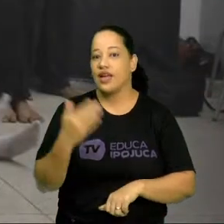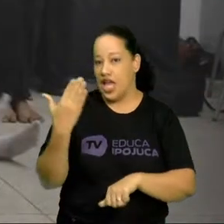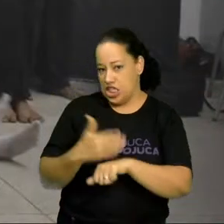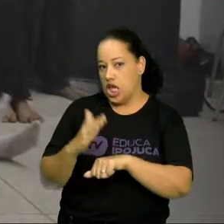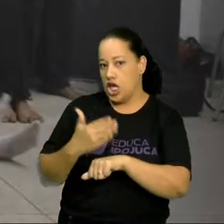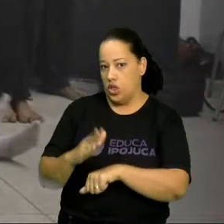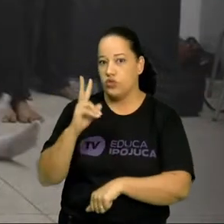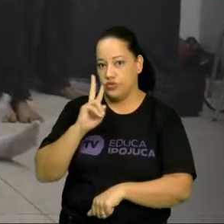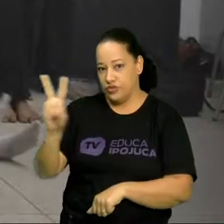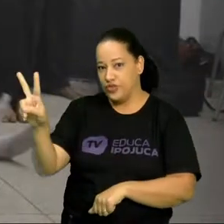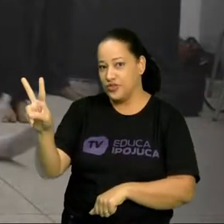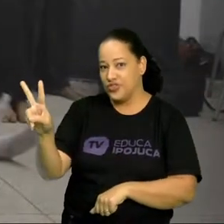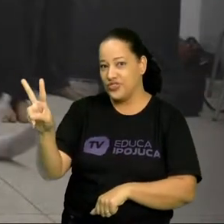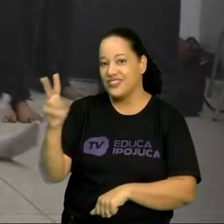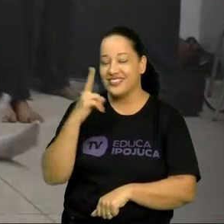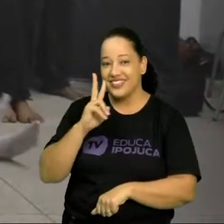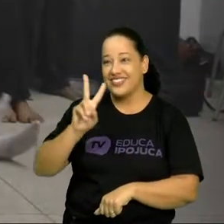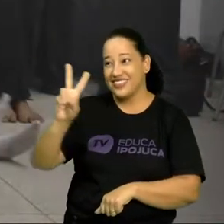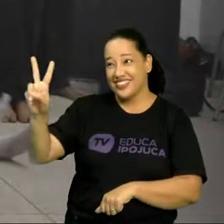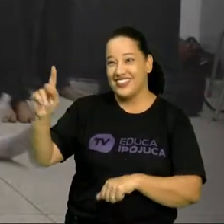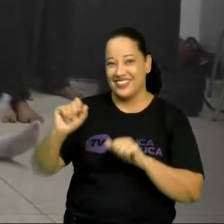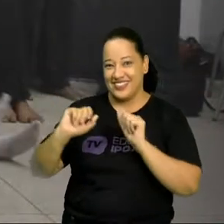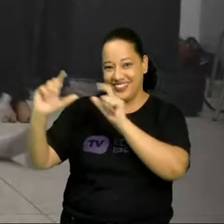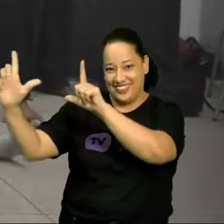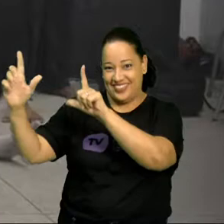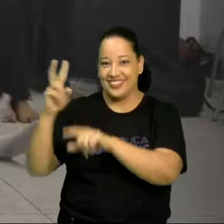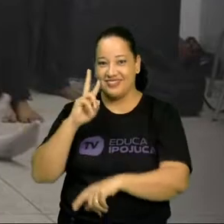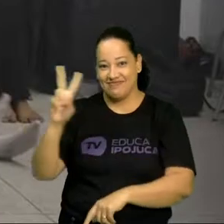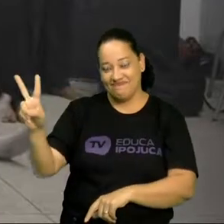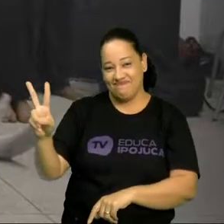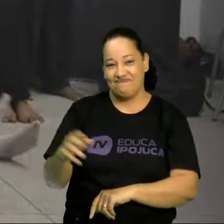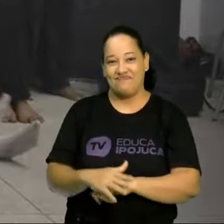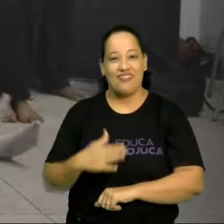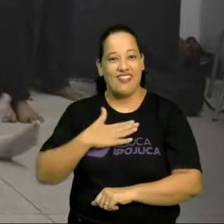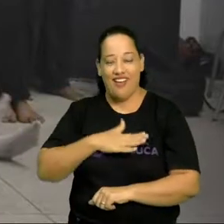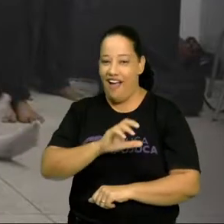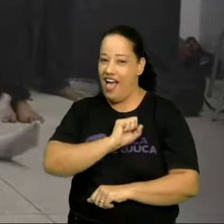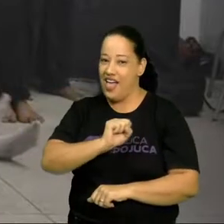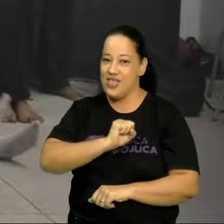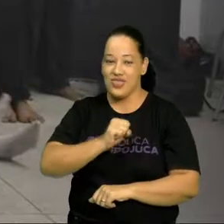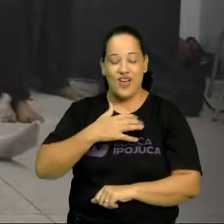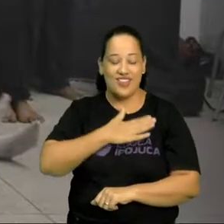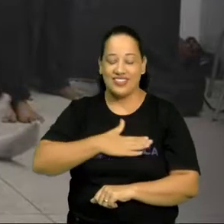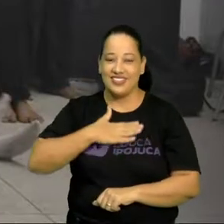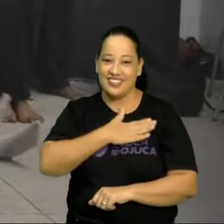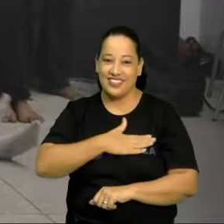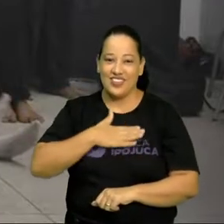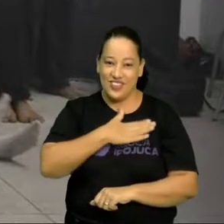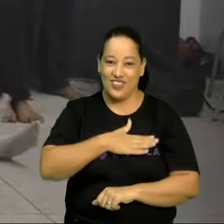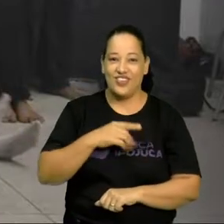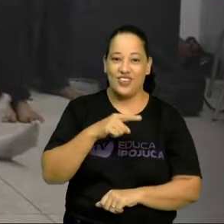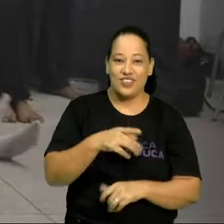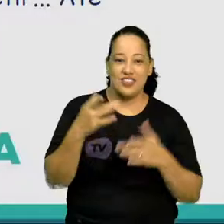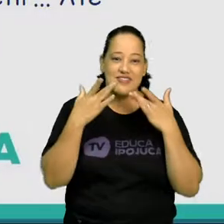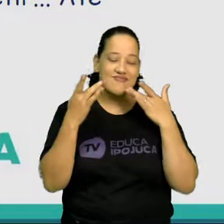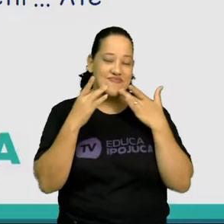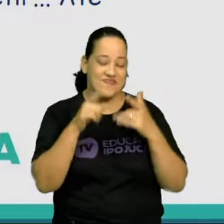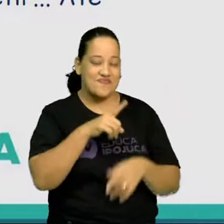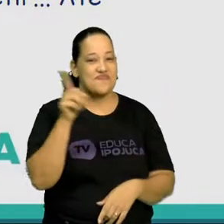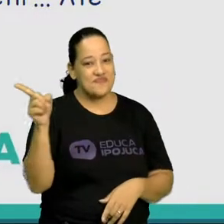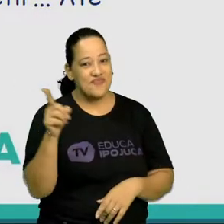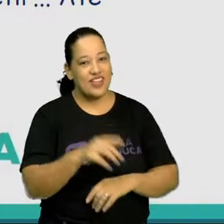Ensaiando. Olha só, essa cena é maravilhosa, gente. Essa cena é fantástica. Eu adoro essa cena. Eu adoro esse espetáculo. Chama-se Até Quando?